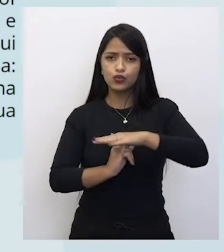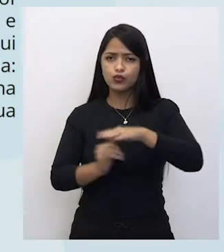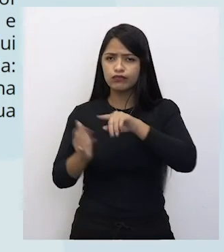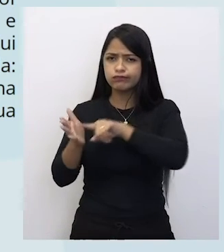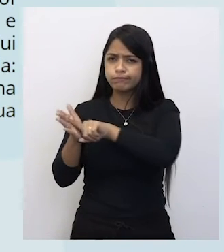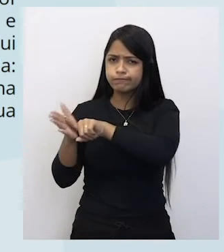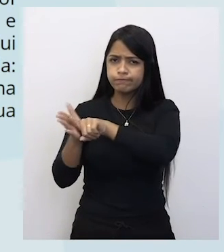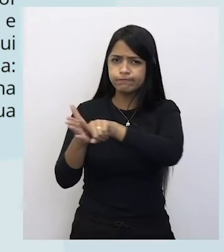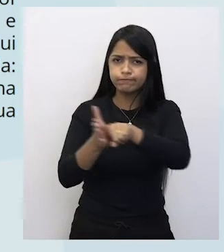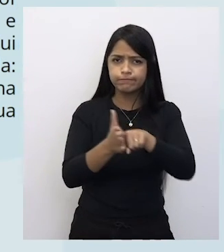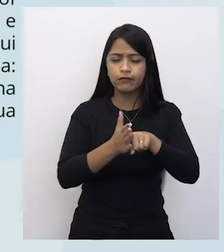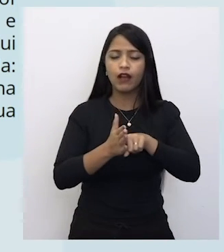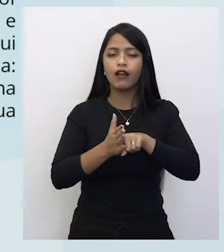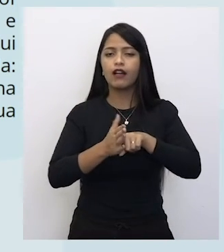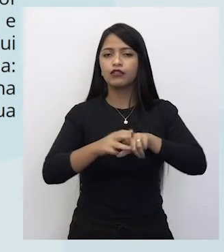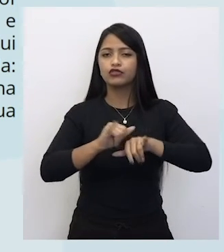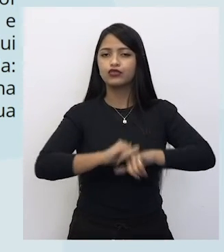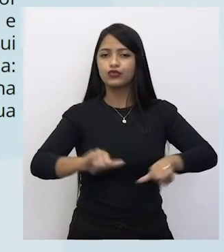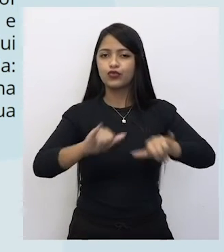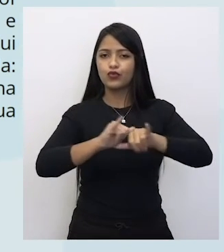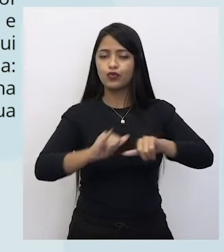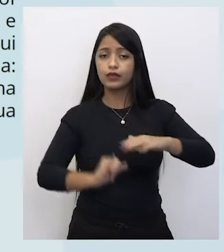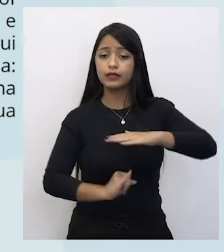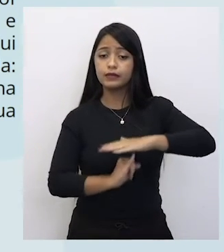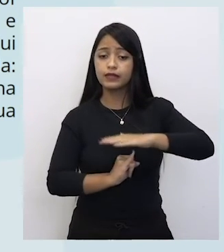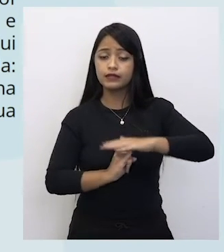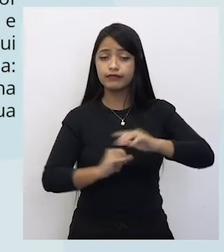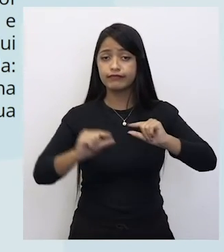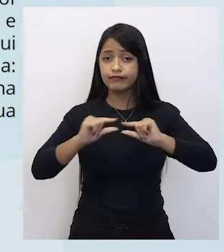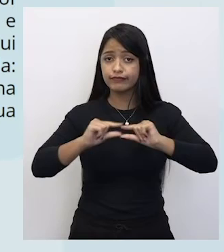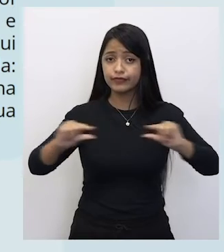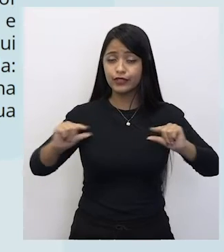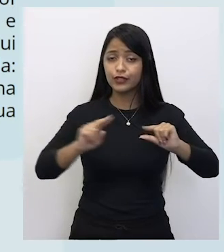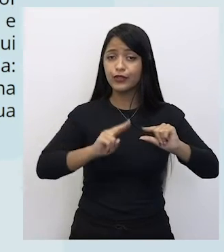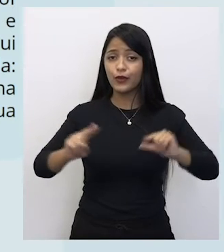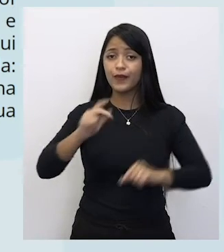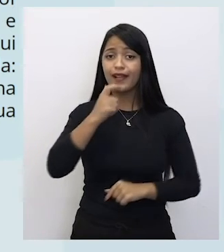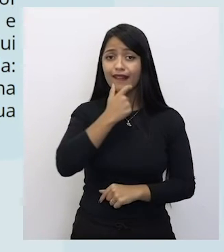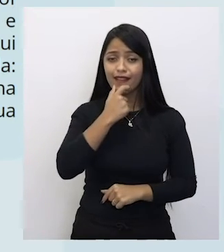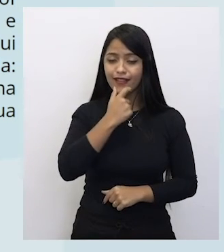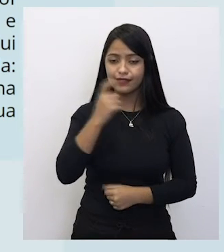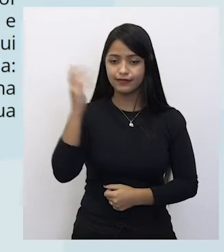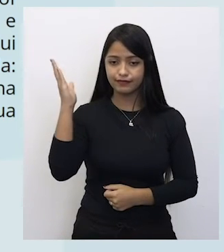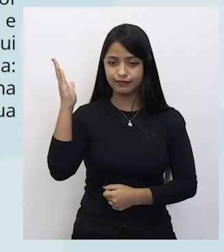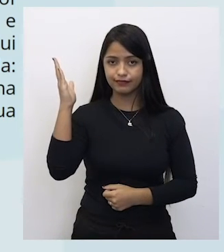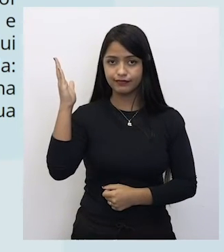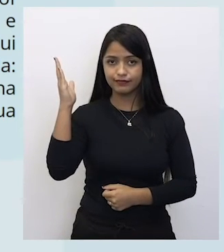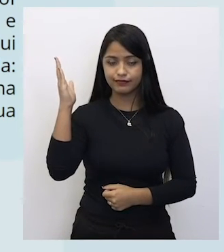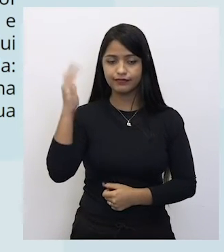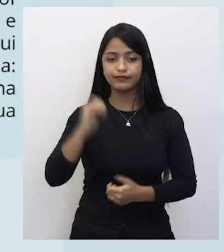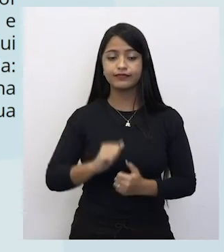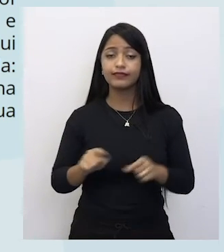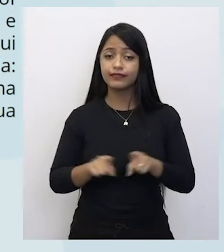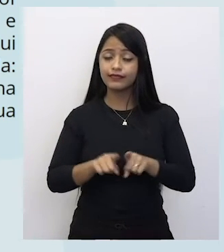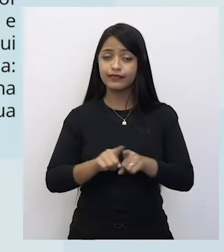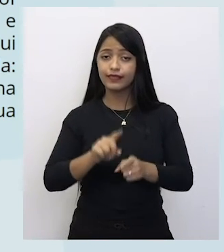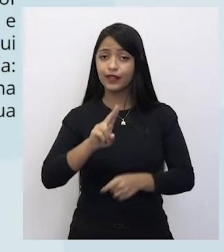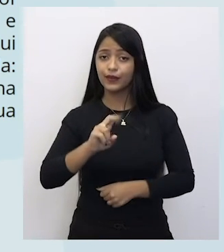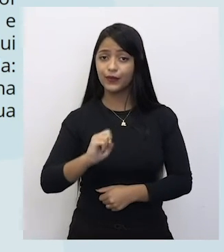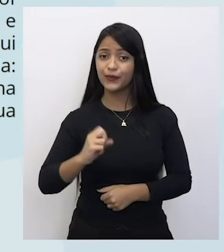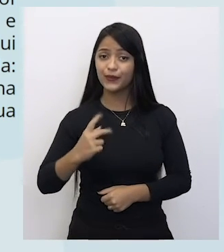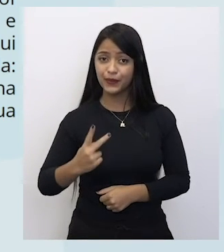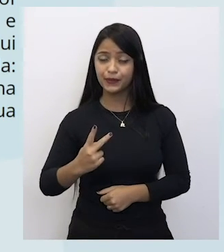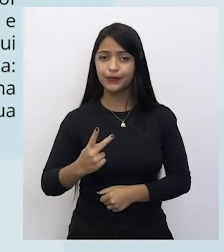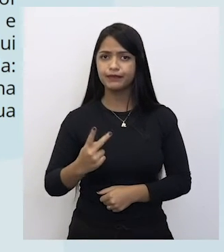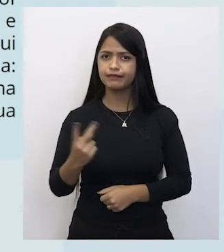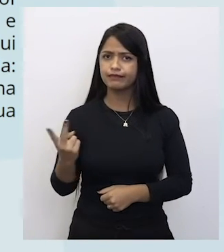por instituições importantes como o, Dani? Massachusetts Institute of Technology e a USP. Negam